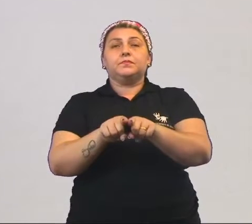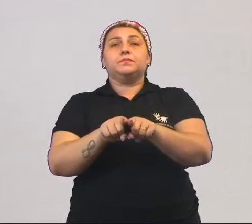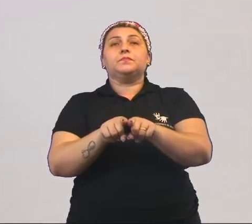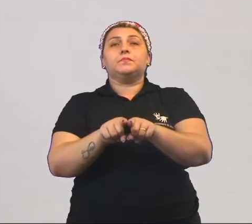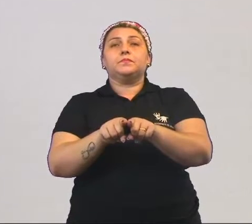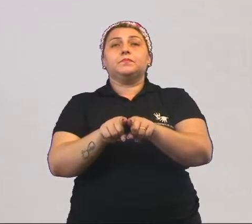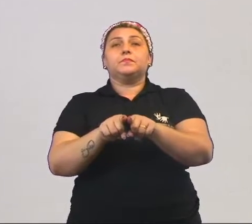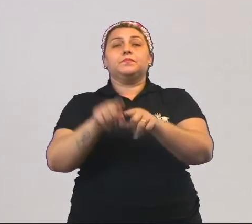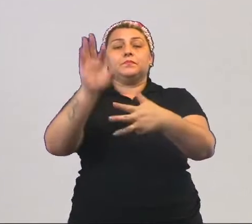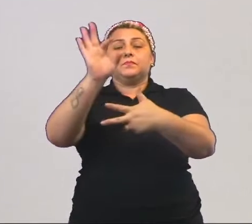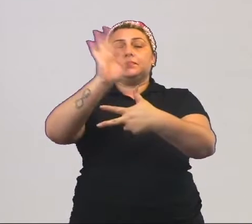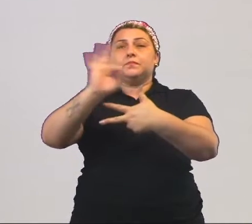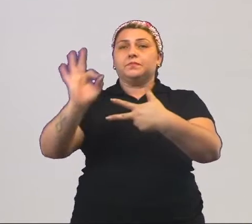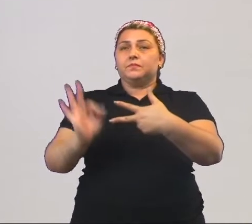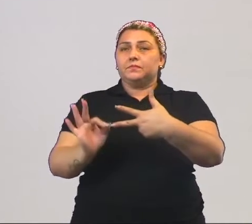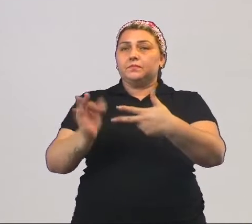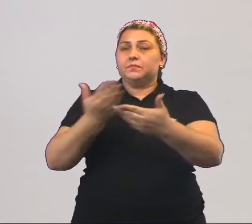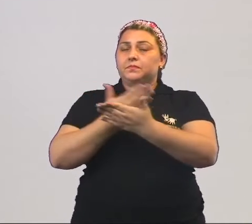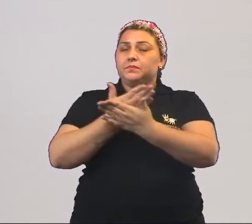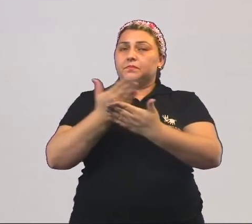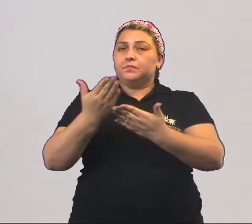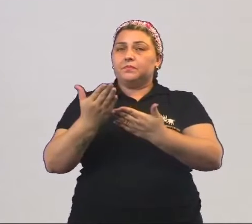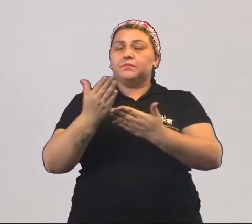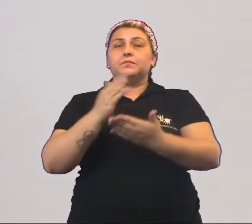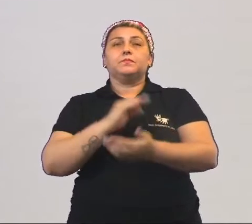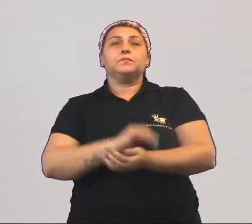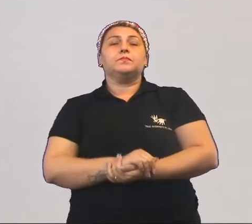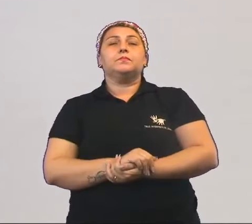no Enem. Vamos começar